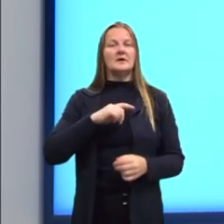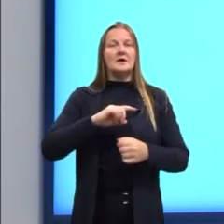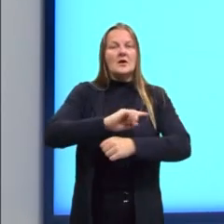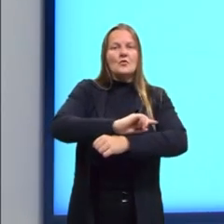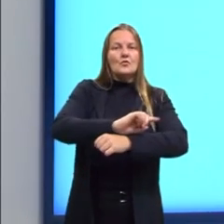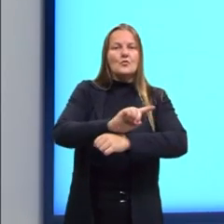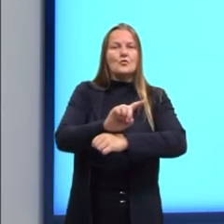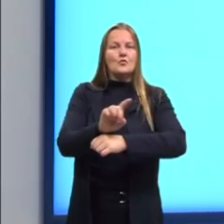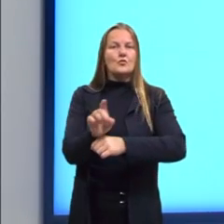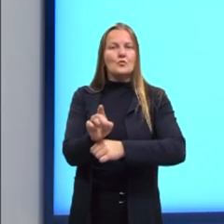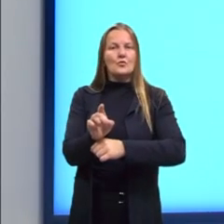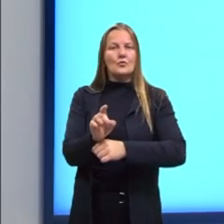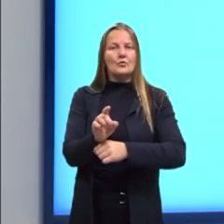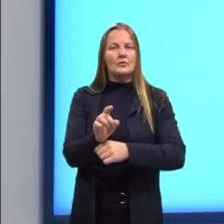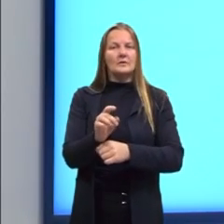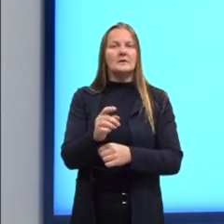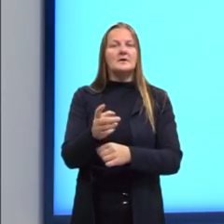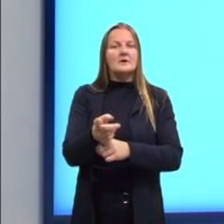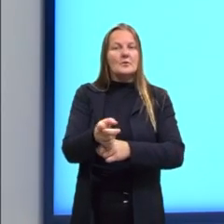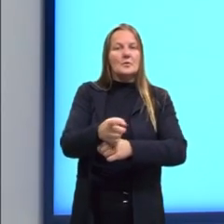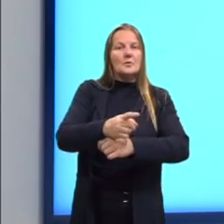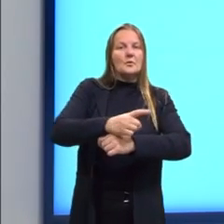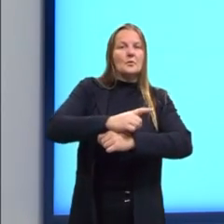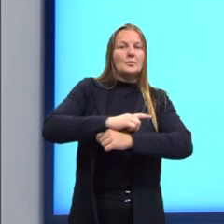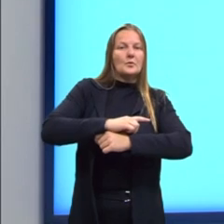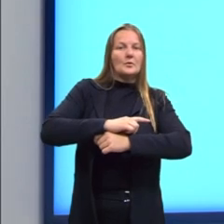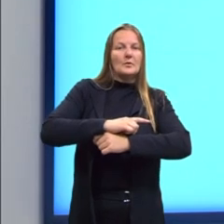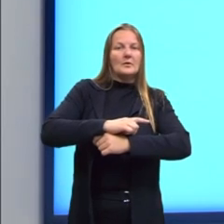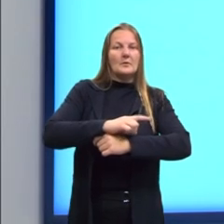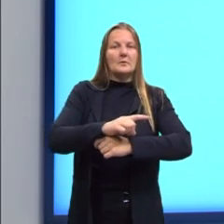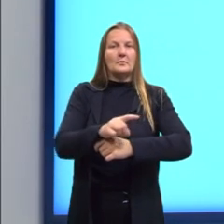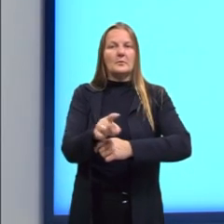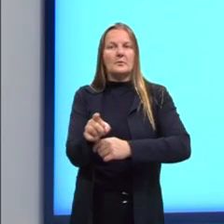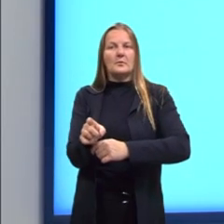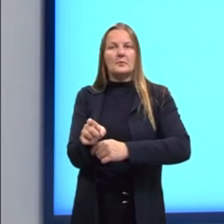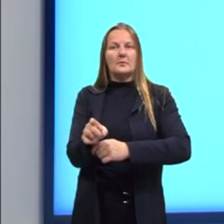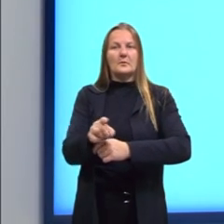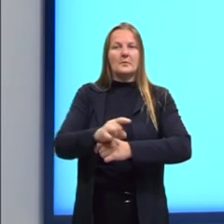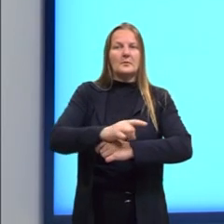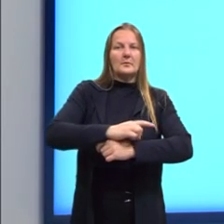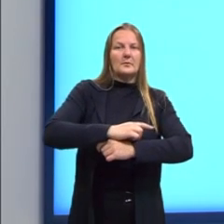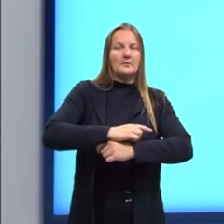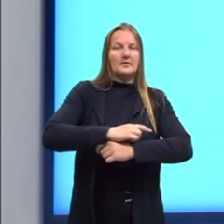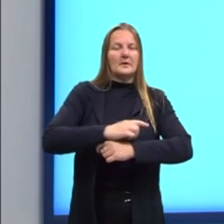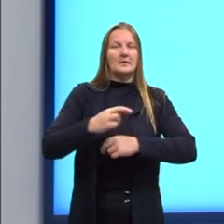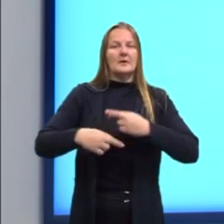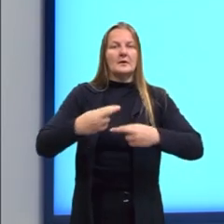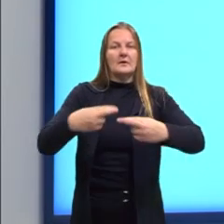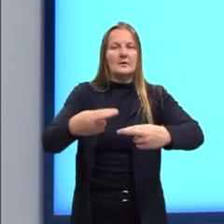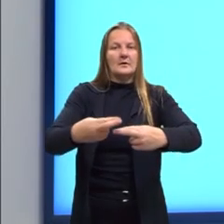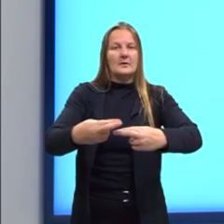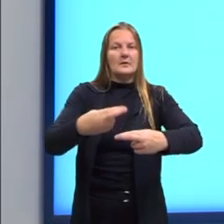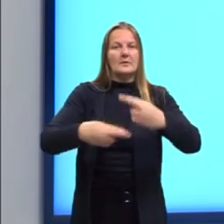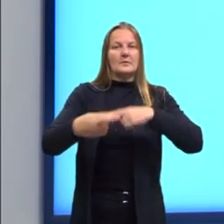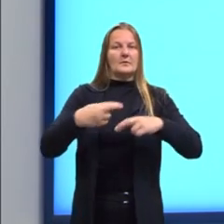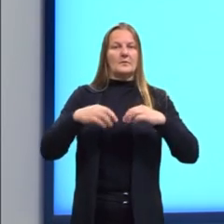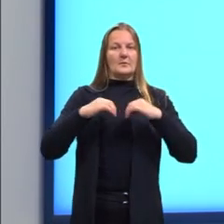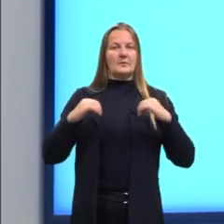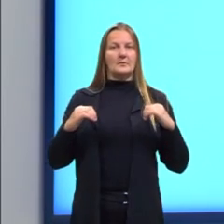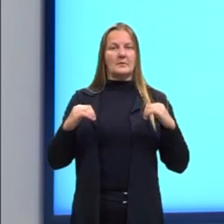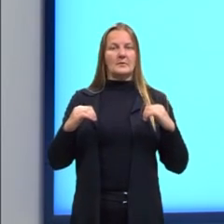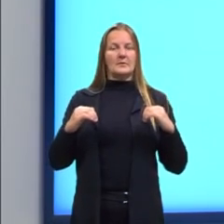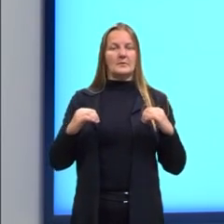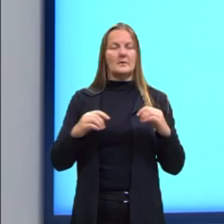velocidade da reação direta igual a velocidade da reação inversa e assim a gente